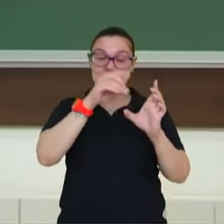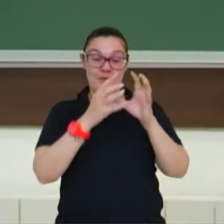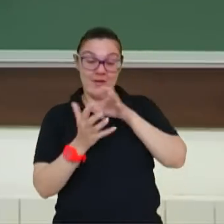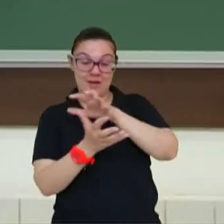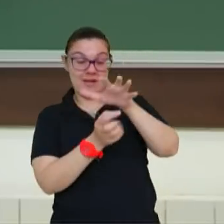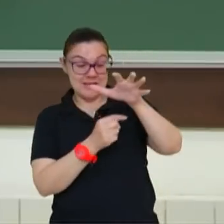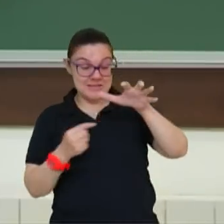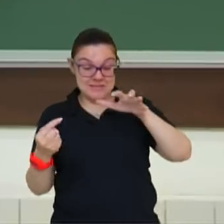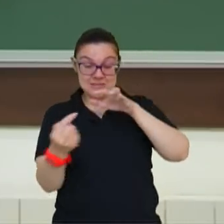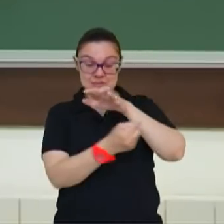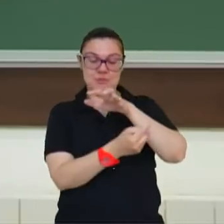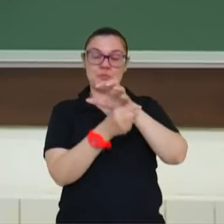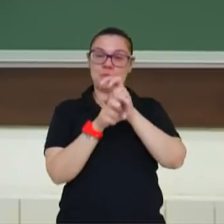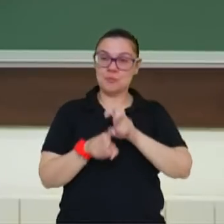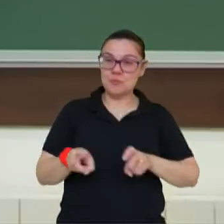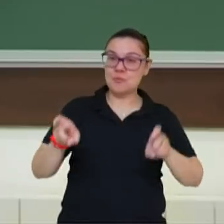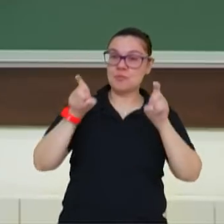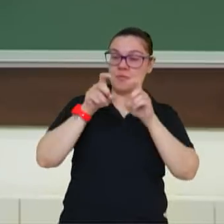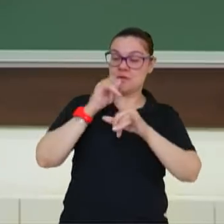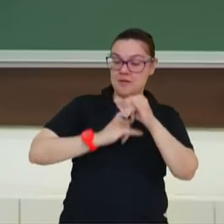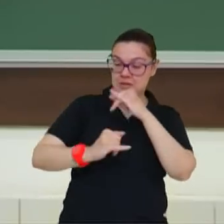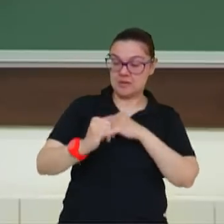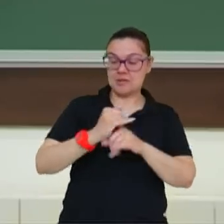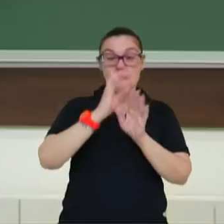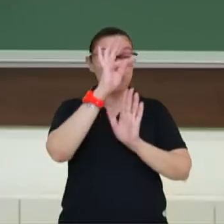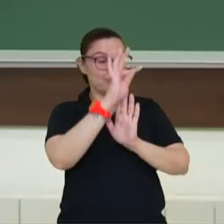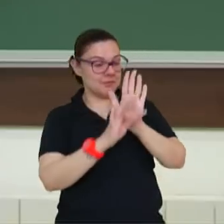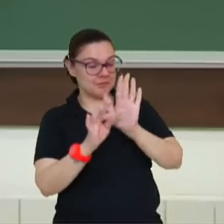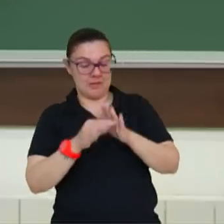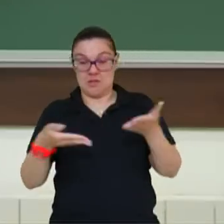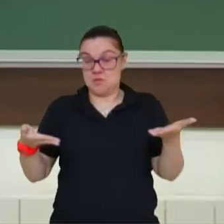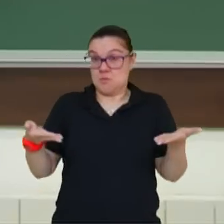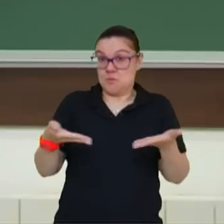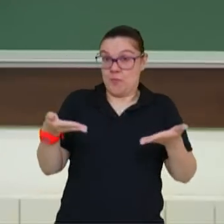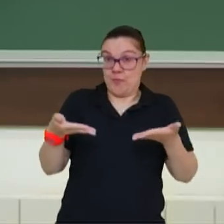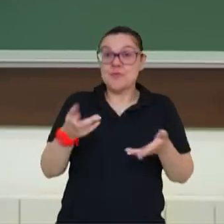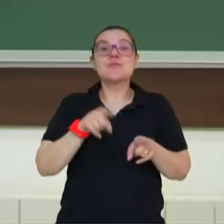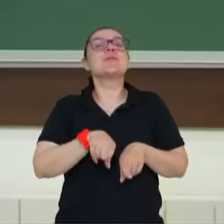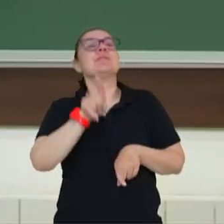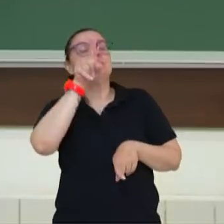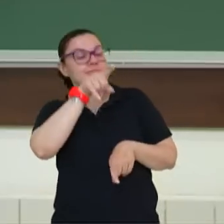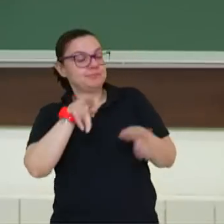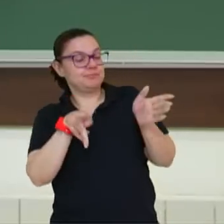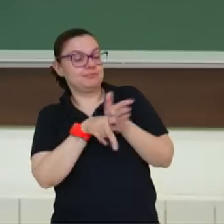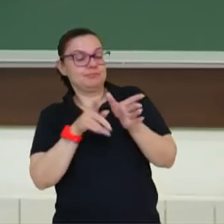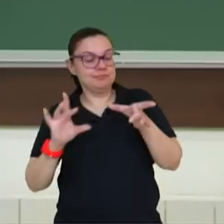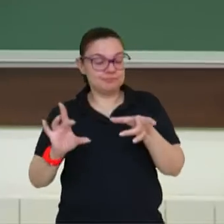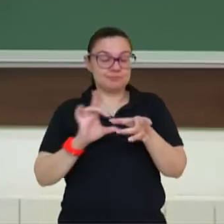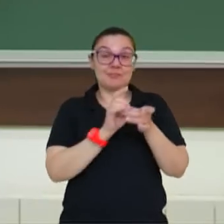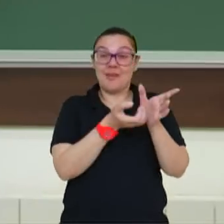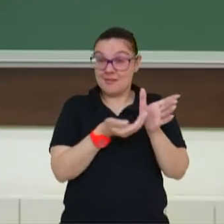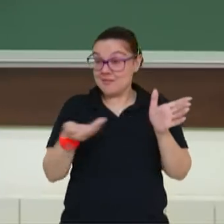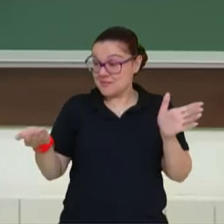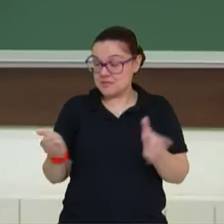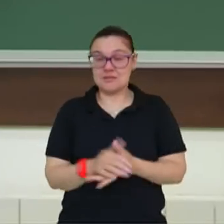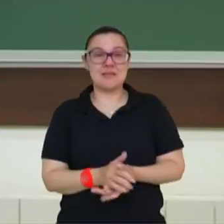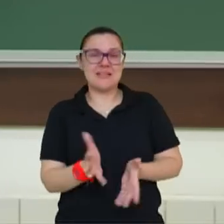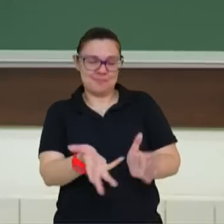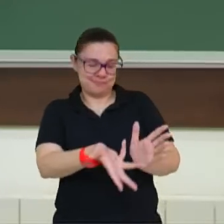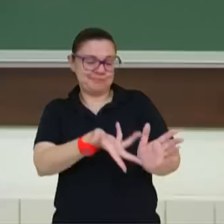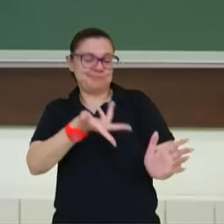mundo digital, os textos dos autores contemporâneos, eles têm vindo dessa forma,